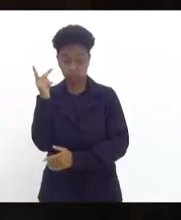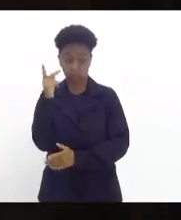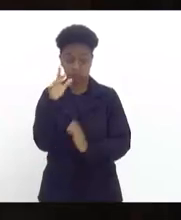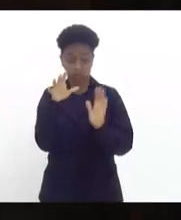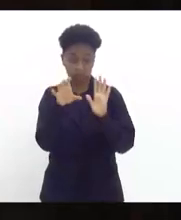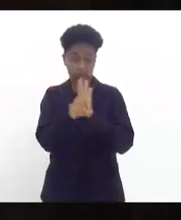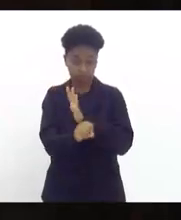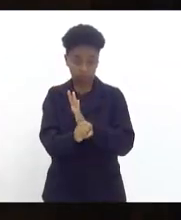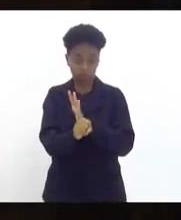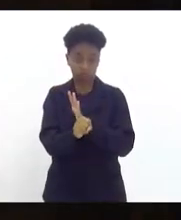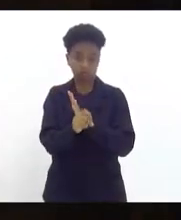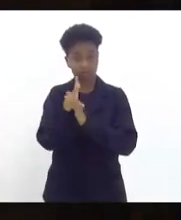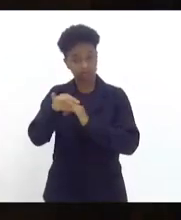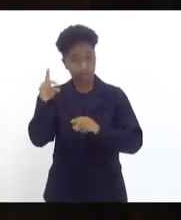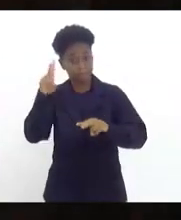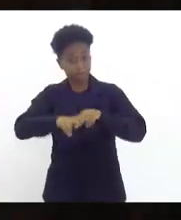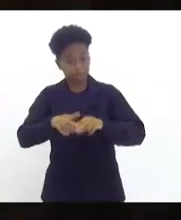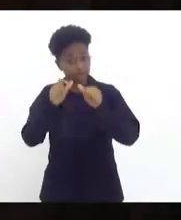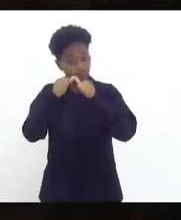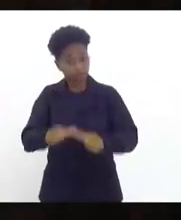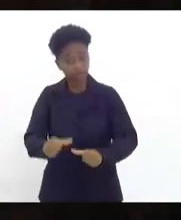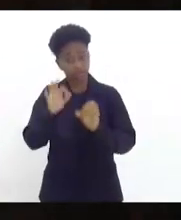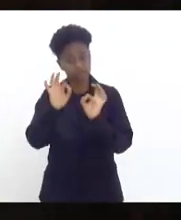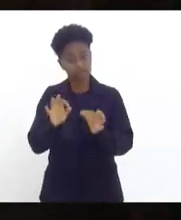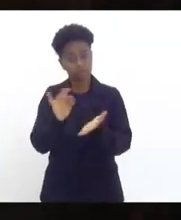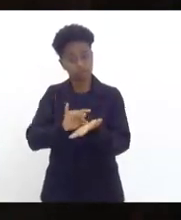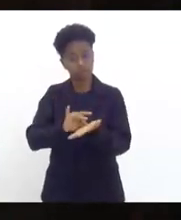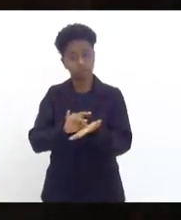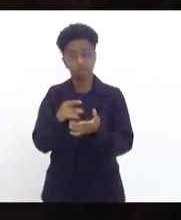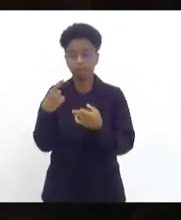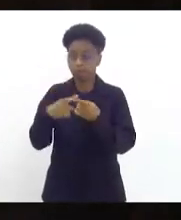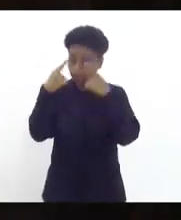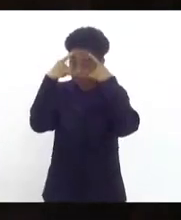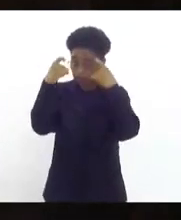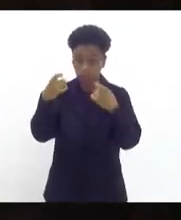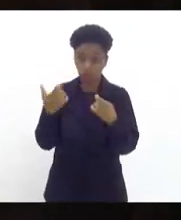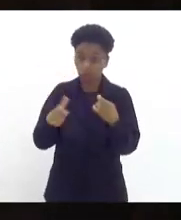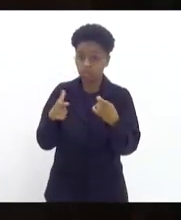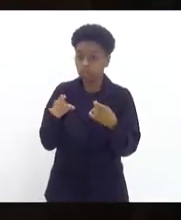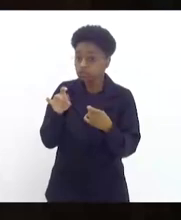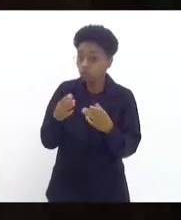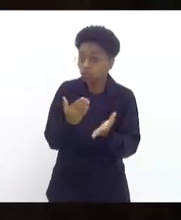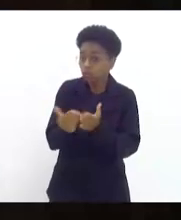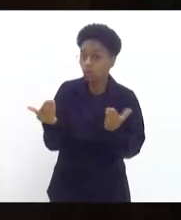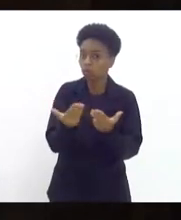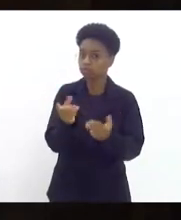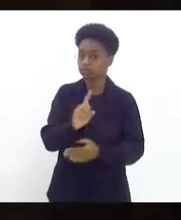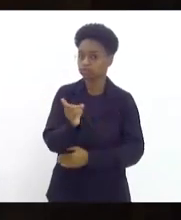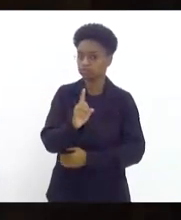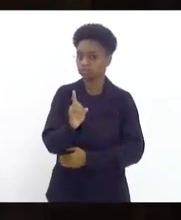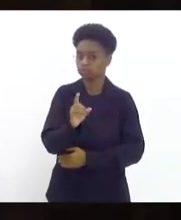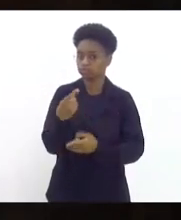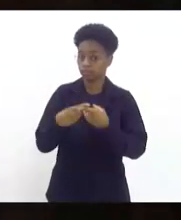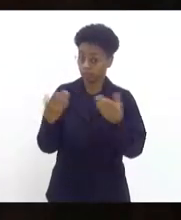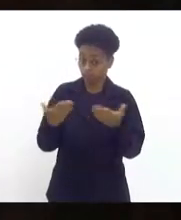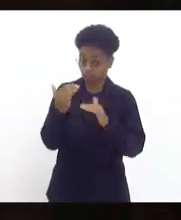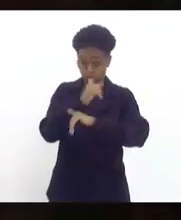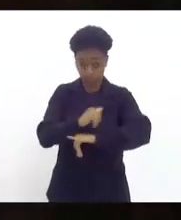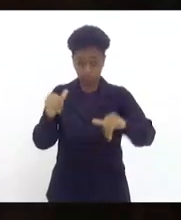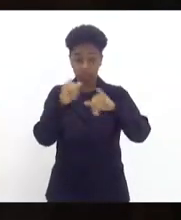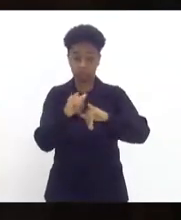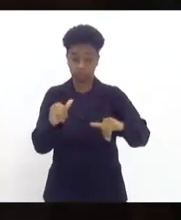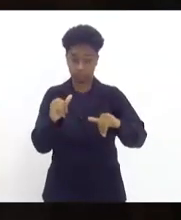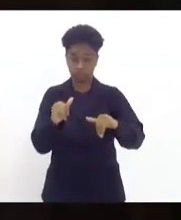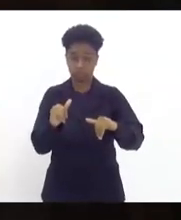assaltar ele vai preso e vai ficar preso de fato porque a violência não existe de hoje não é porque hoje é noticiado hoje